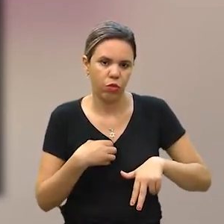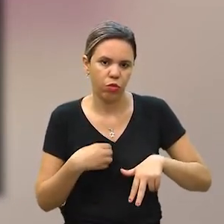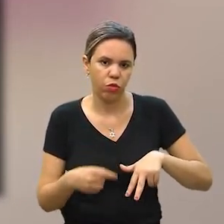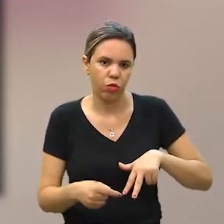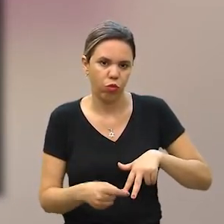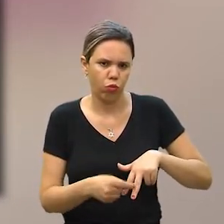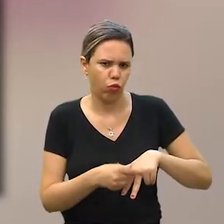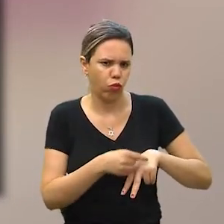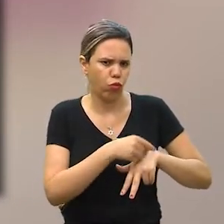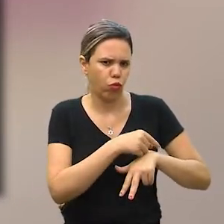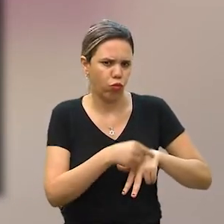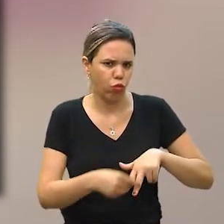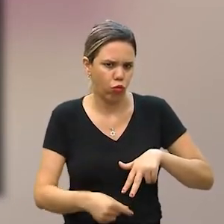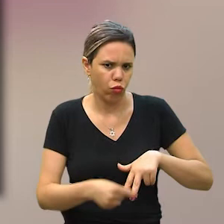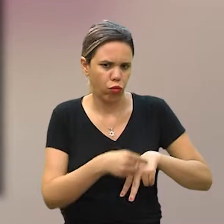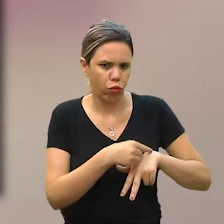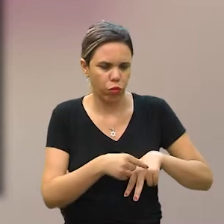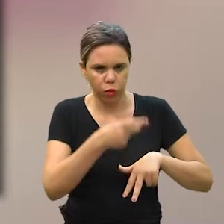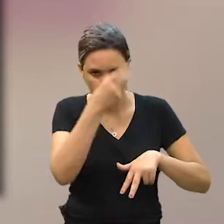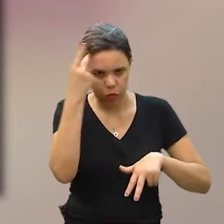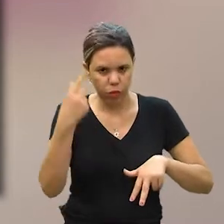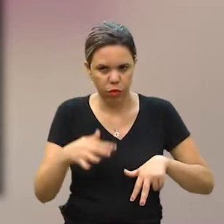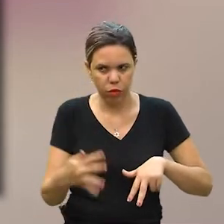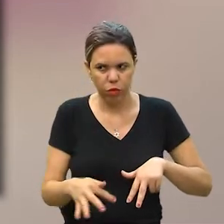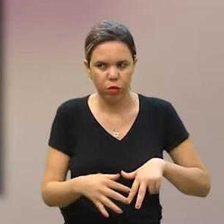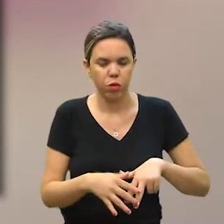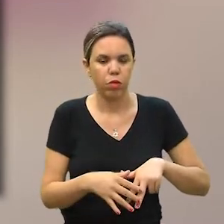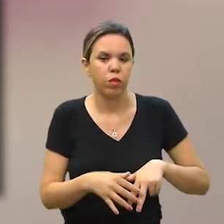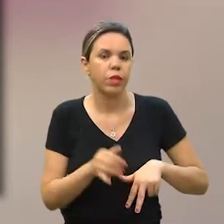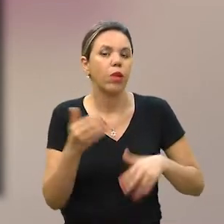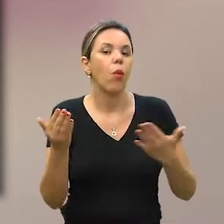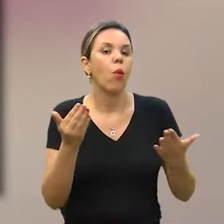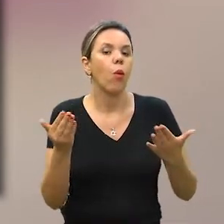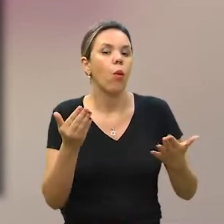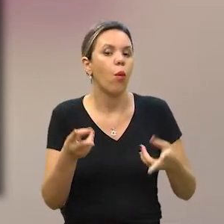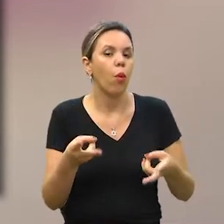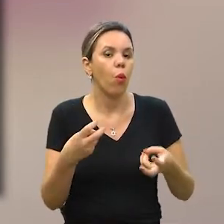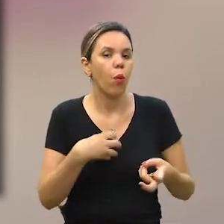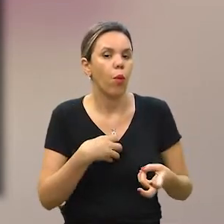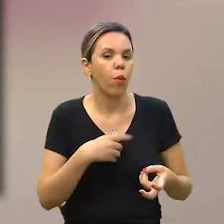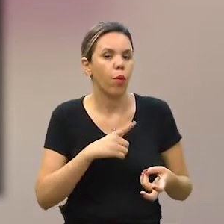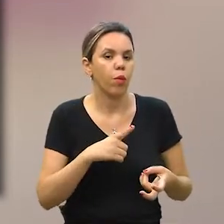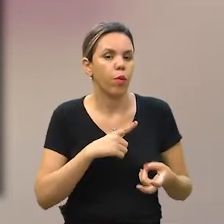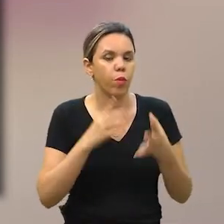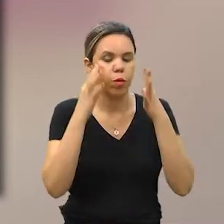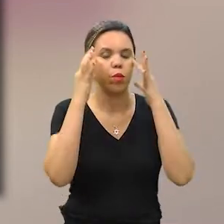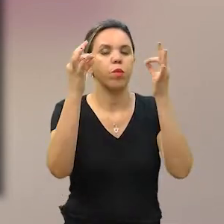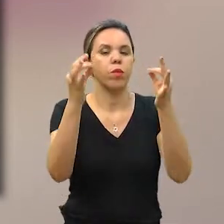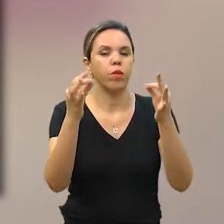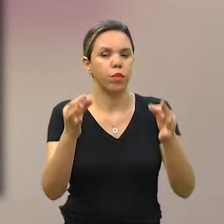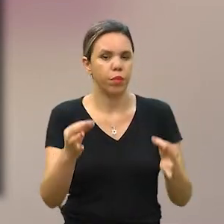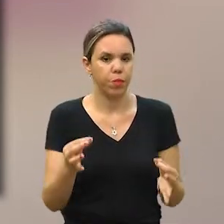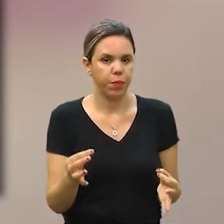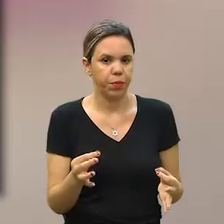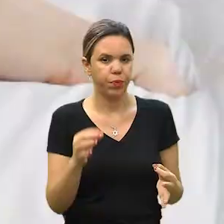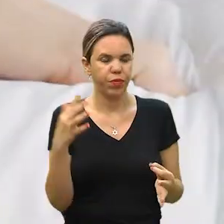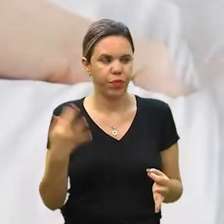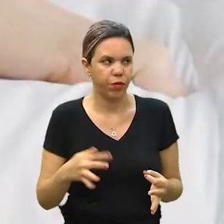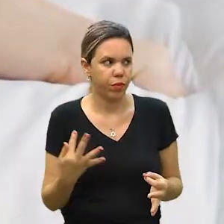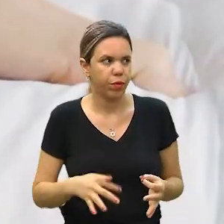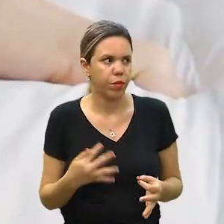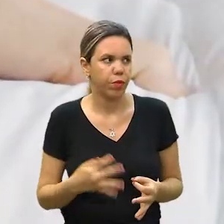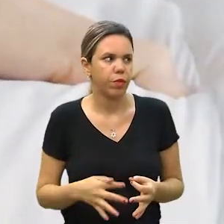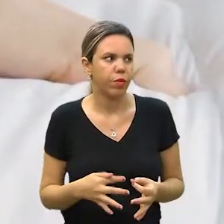sintoma. Se for na perna toda, a paciente tem mais dor. Então, quais são os sinais que uma pessoa tem que estar atenta à trombose? Então,